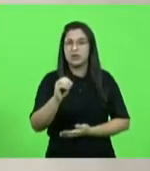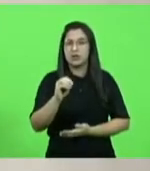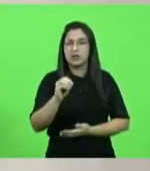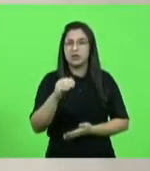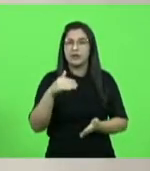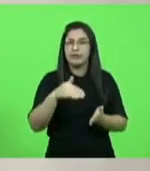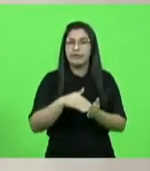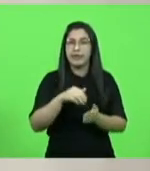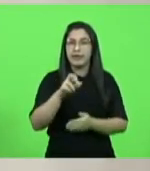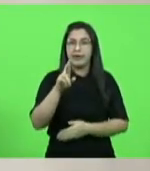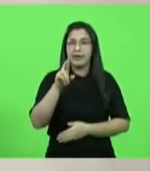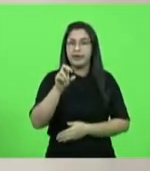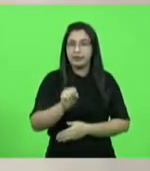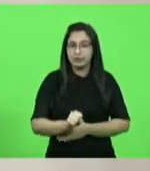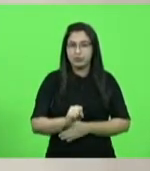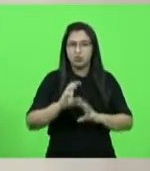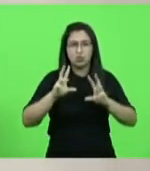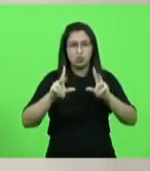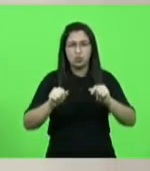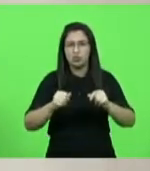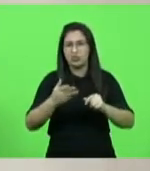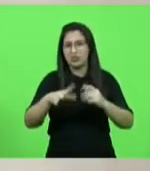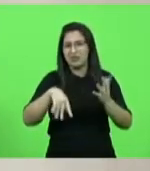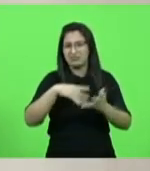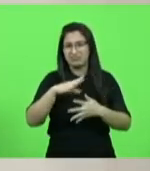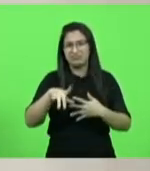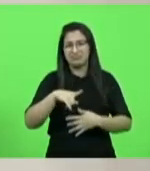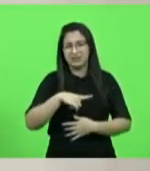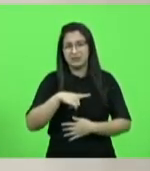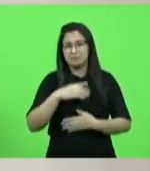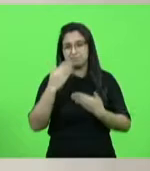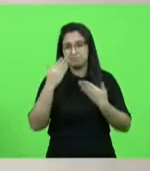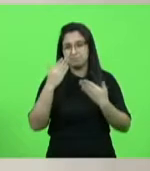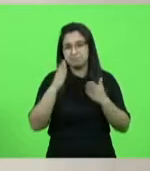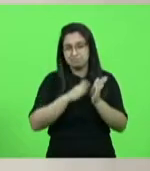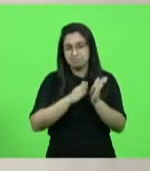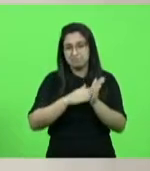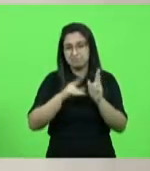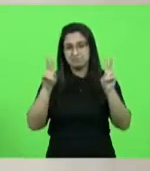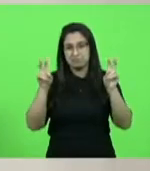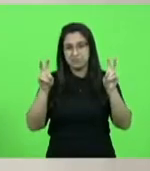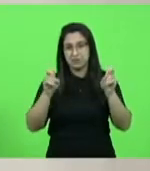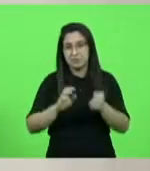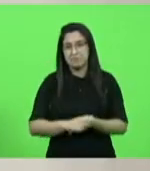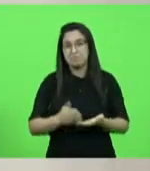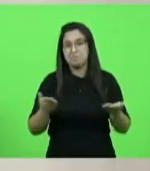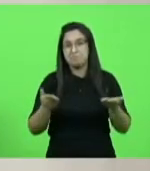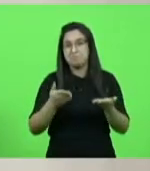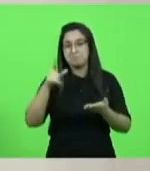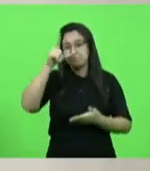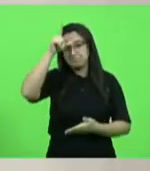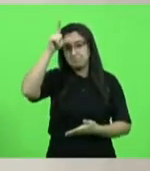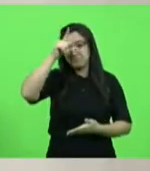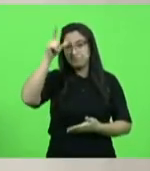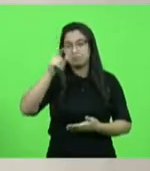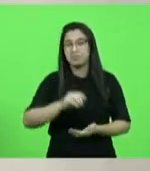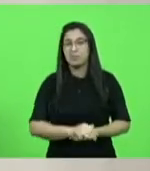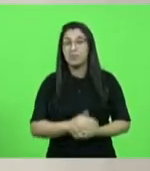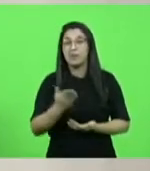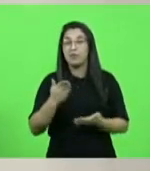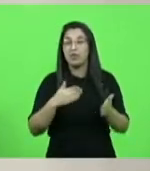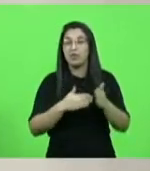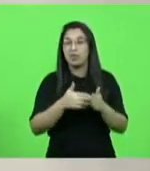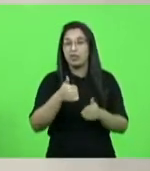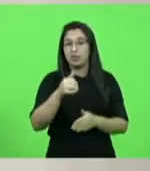Sul. Toda ela está precária. Parabéns aí pelo assunto. Próximo deputado, Sargento Lima. Vossa Excelência terá 10